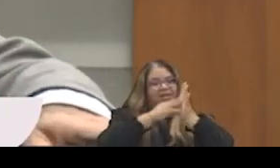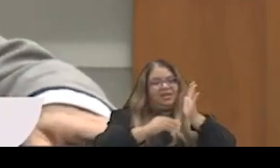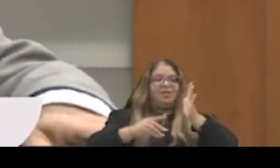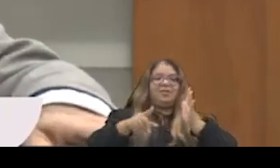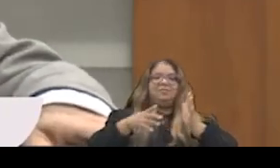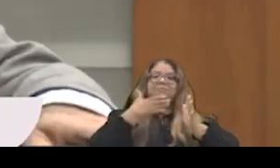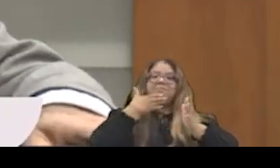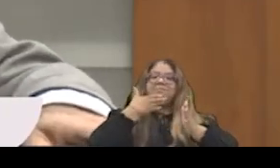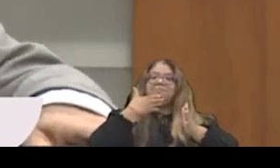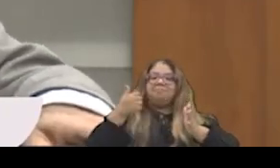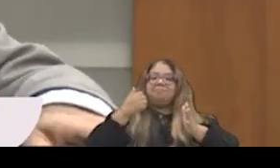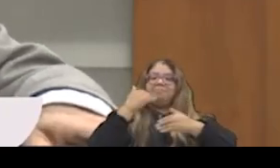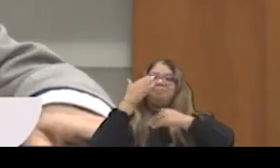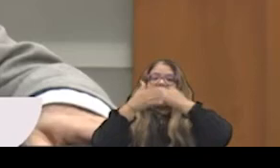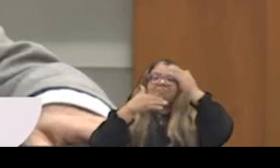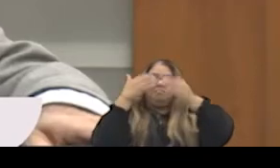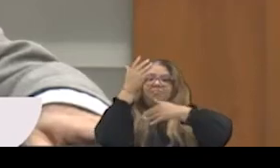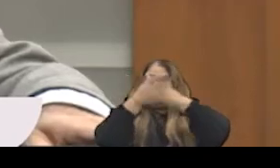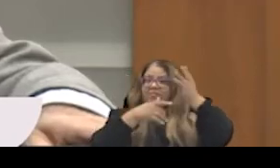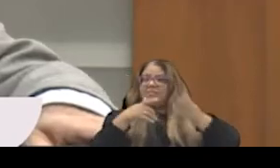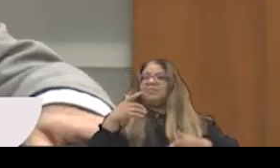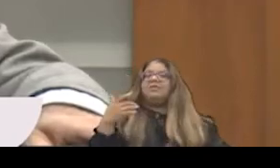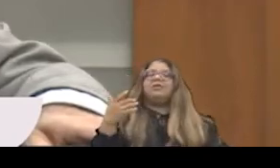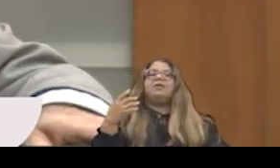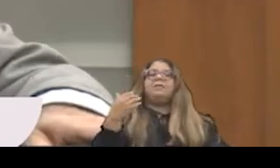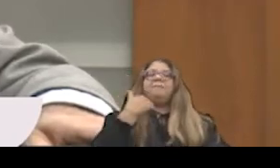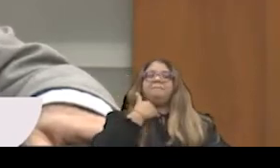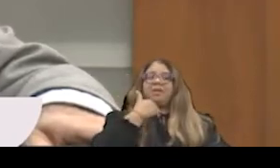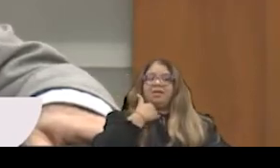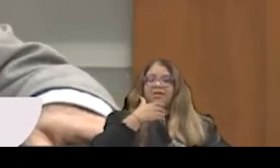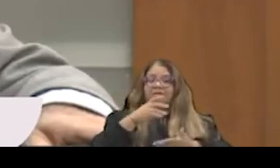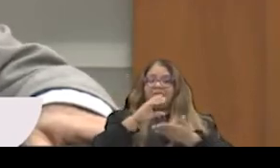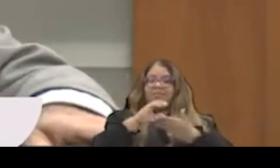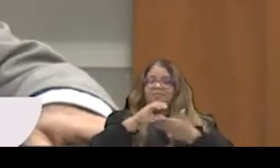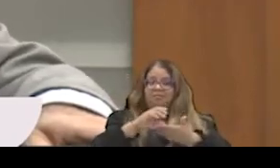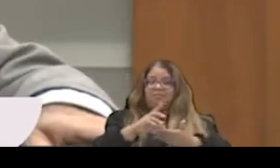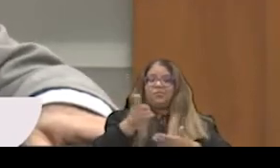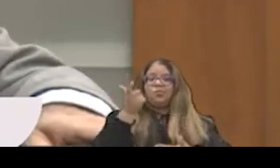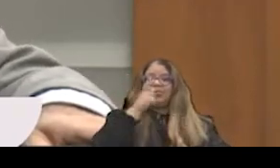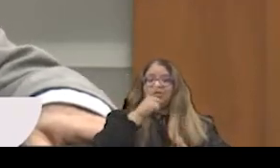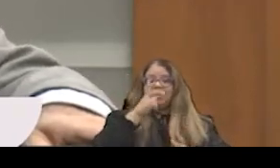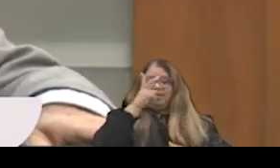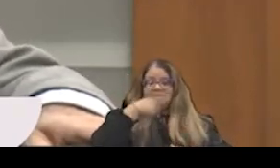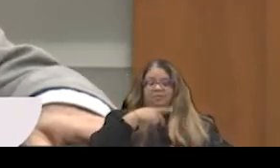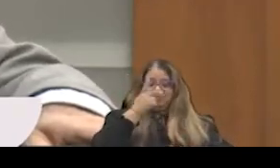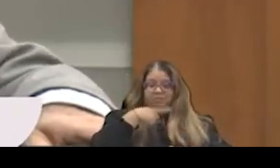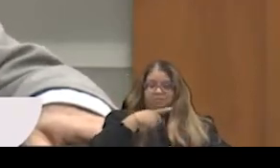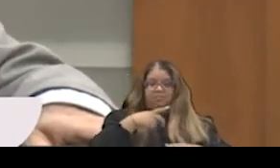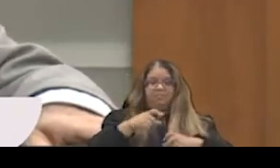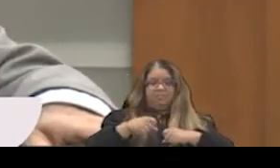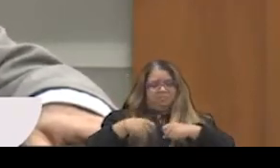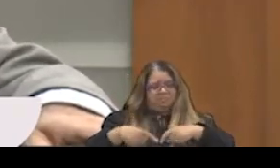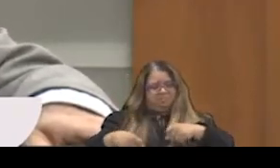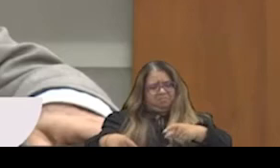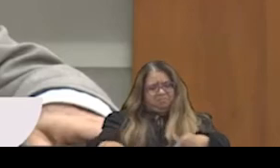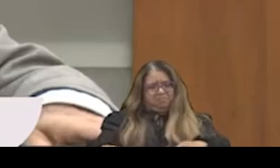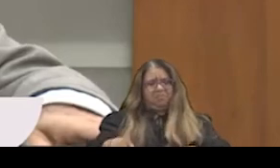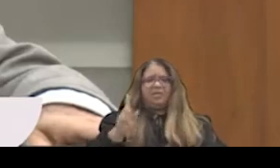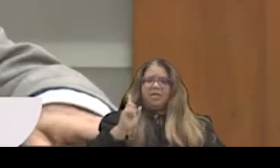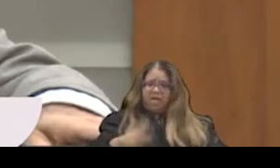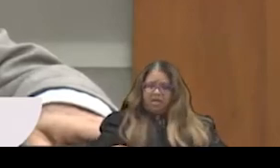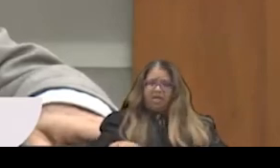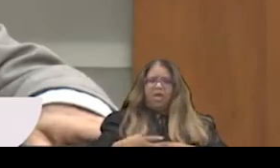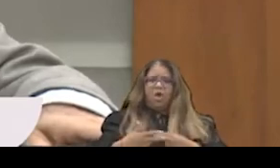econômica mais de desenvolvimento econômico sustentável por meio da Agricultura Familiar da agroecologia